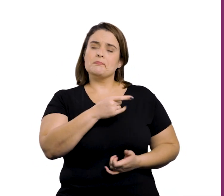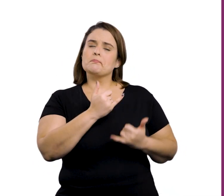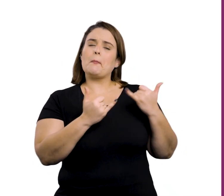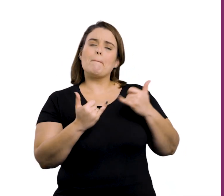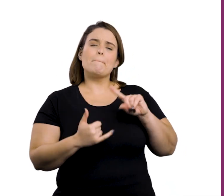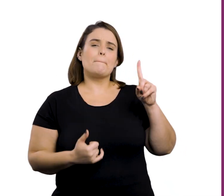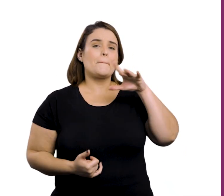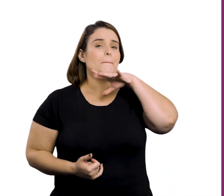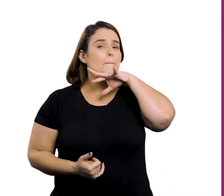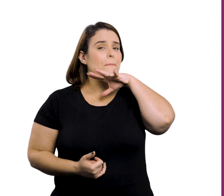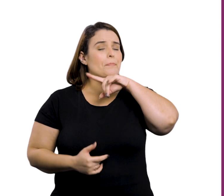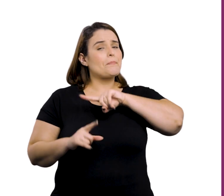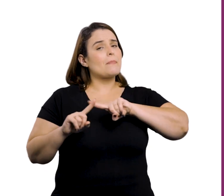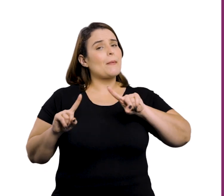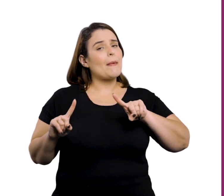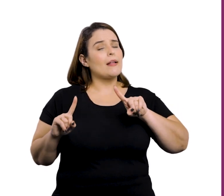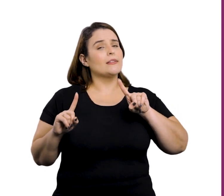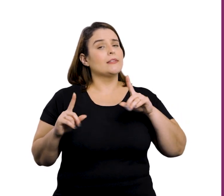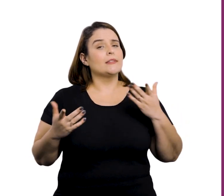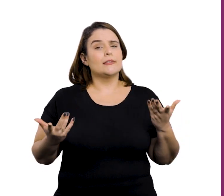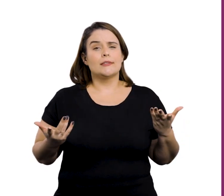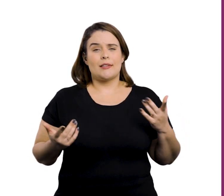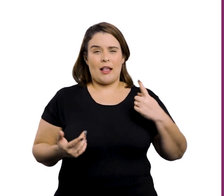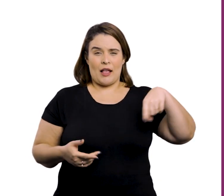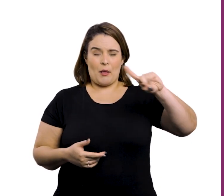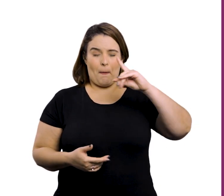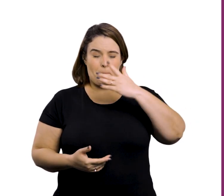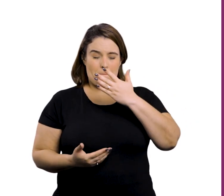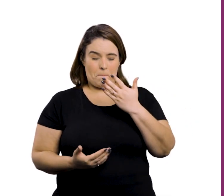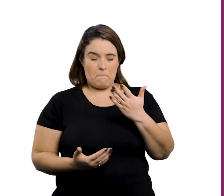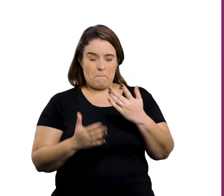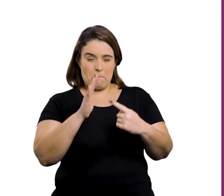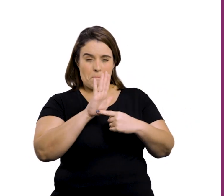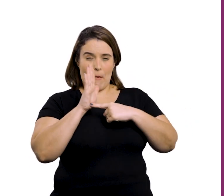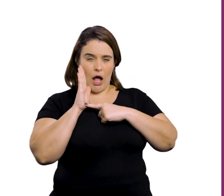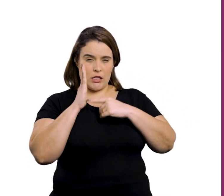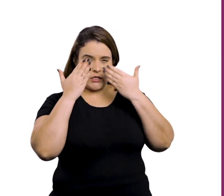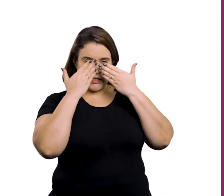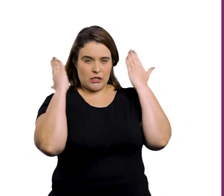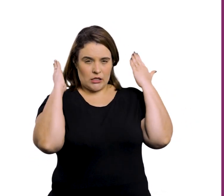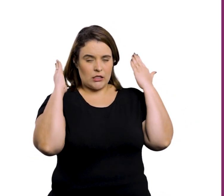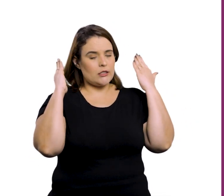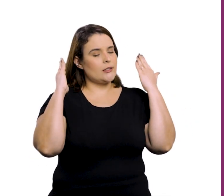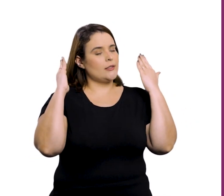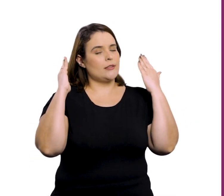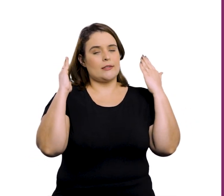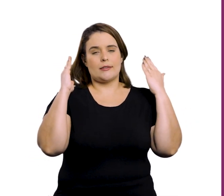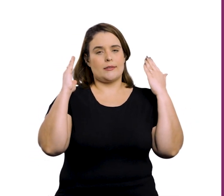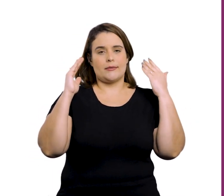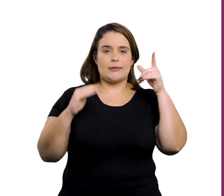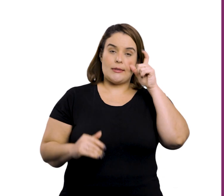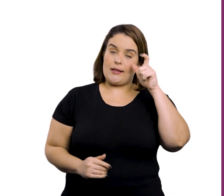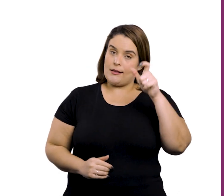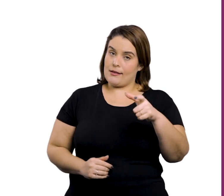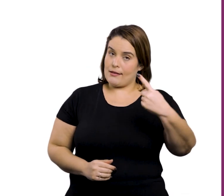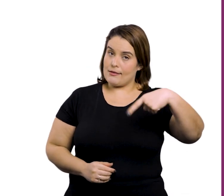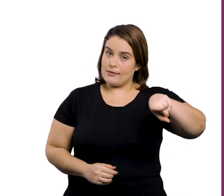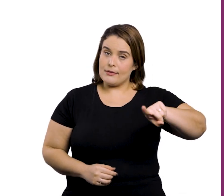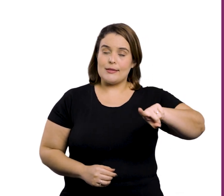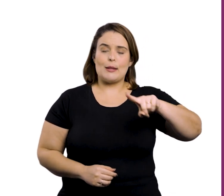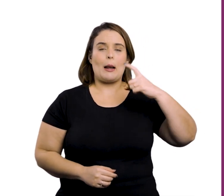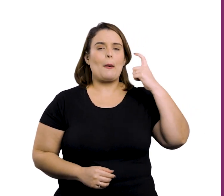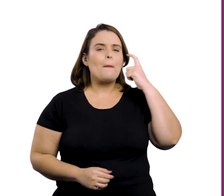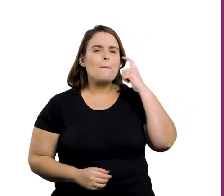parece ruim, porém, nem sempre todas as cartas são colocadas sobre a mesa, ou seja, os interesses dessas